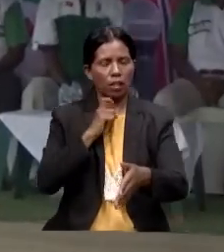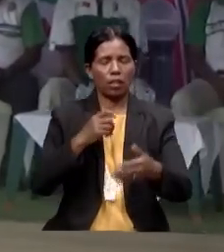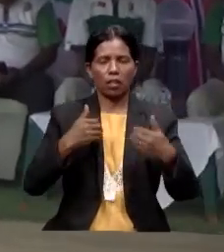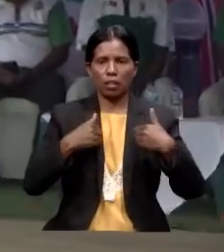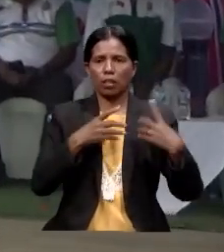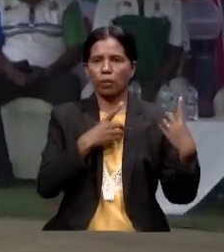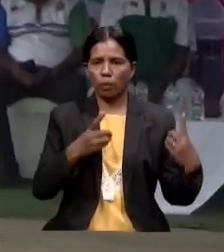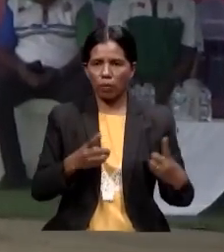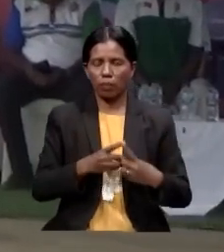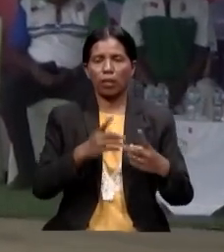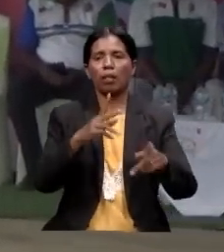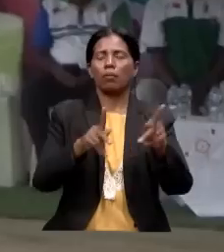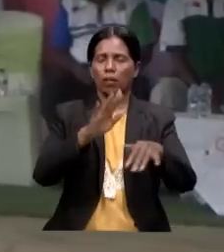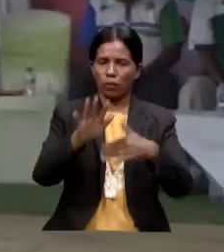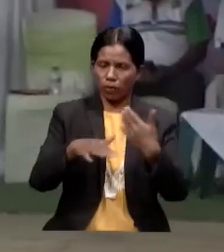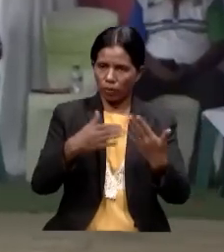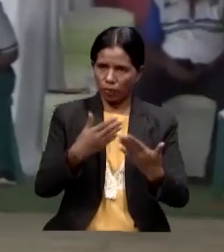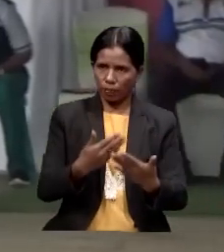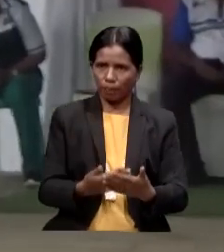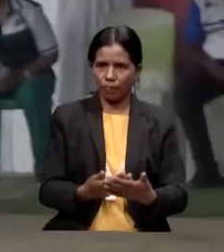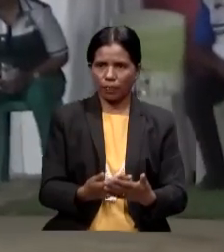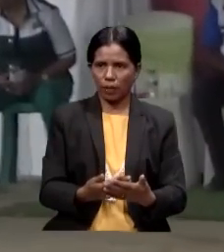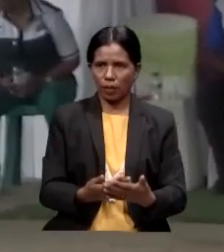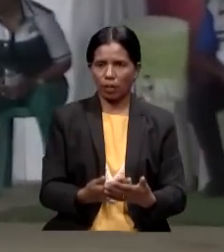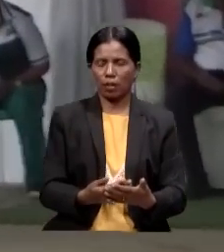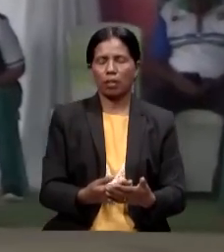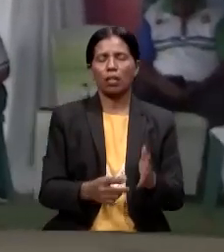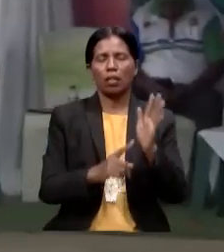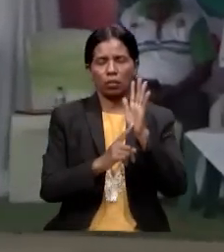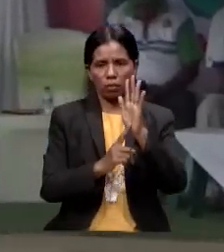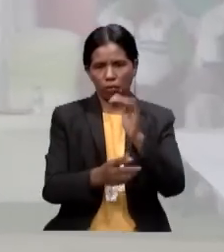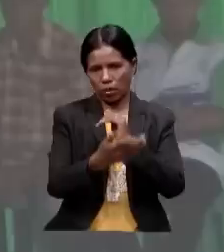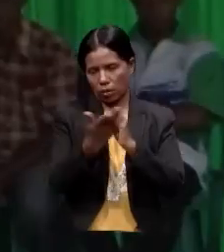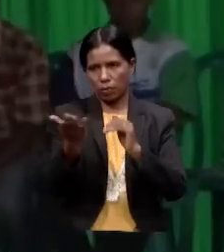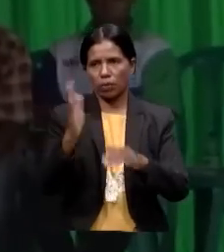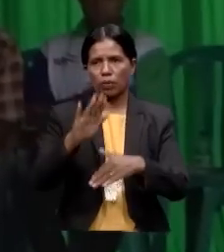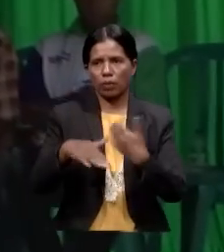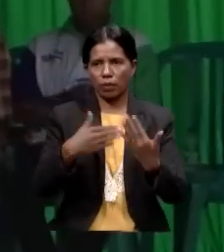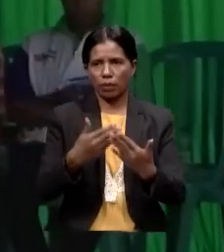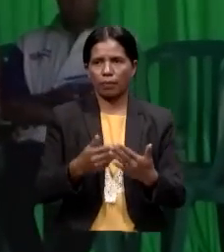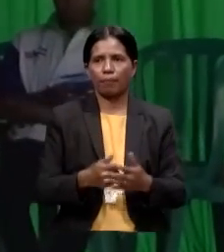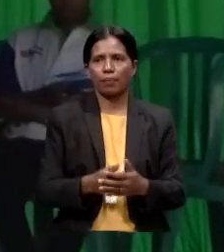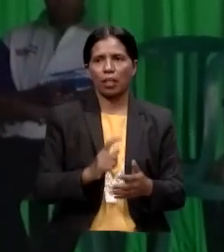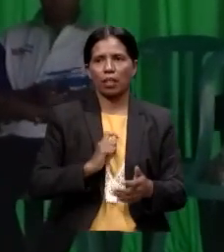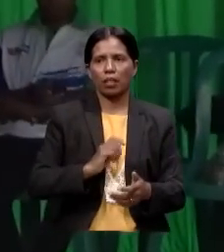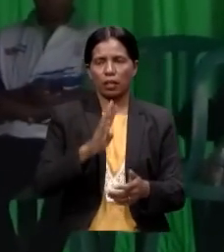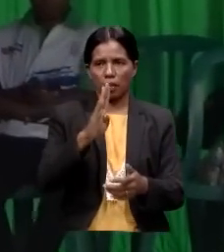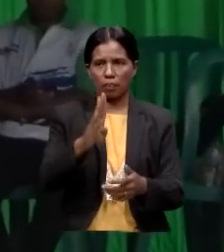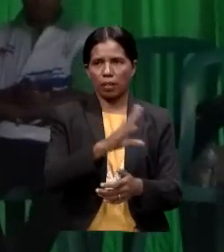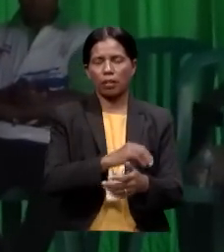avonana. Neme, ida neme hamon ameno ba ita bol sira. Yang taibese agora